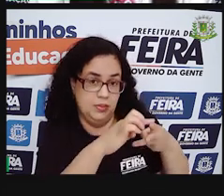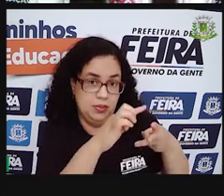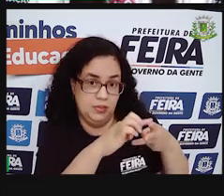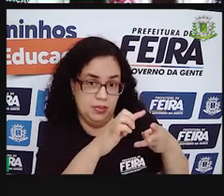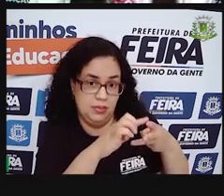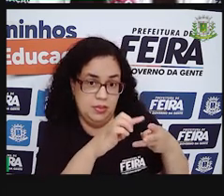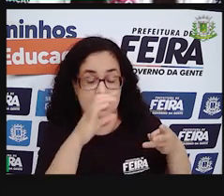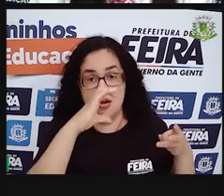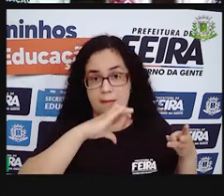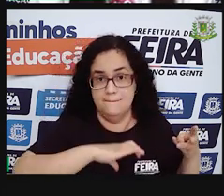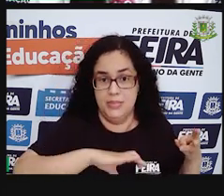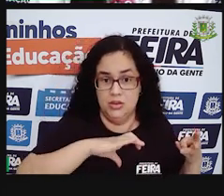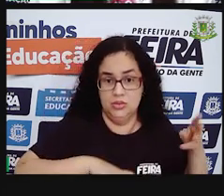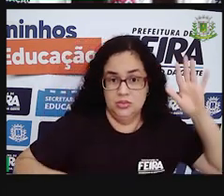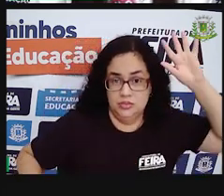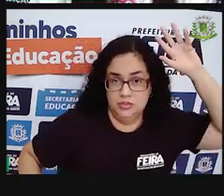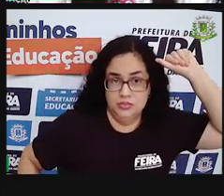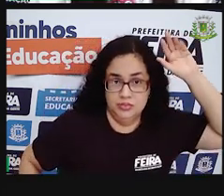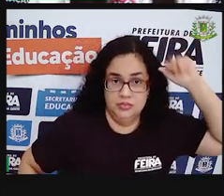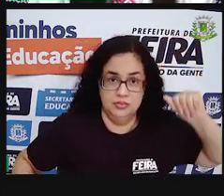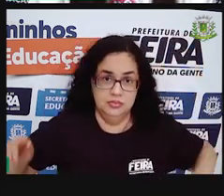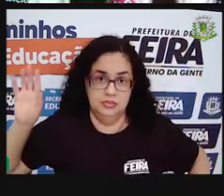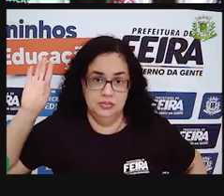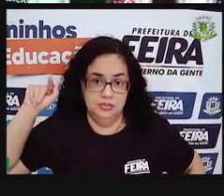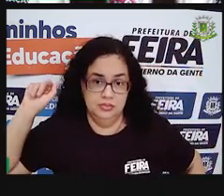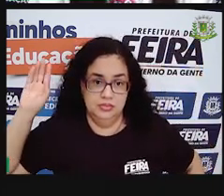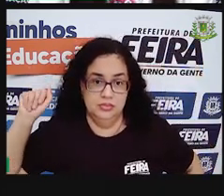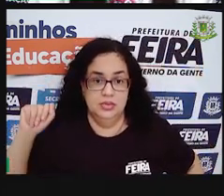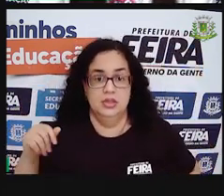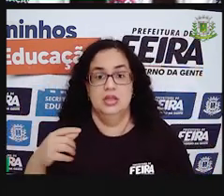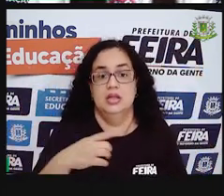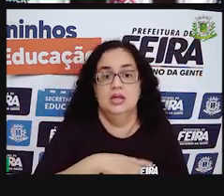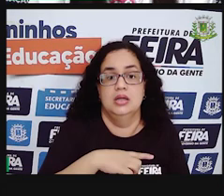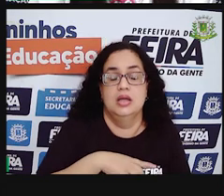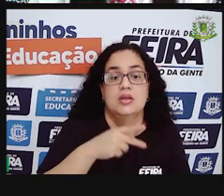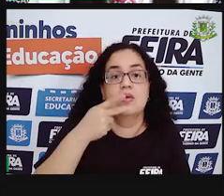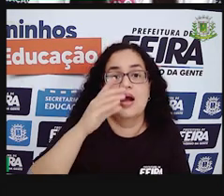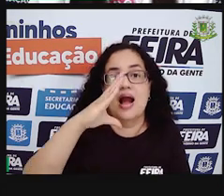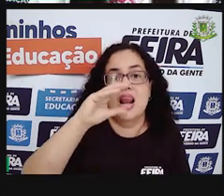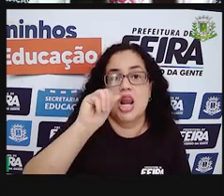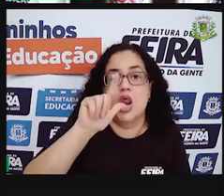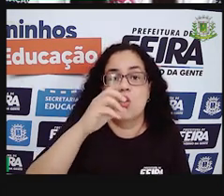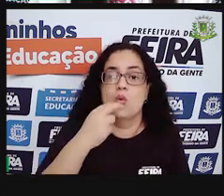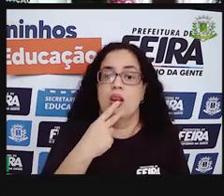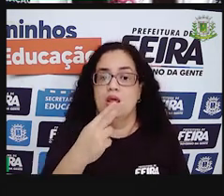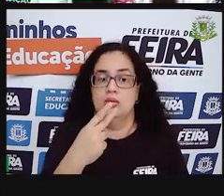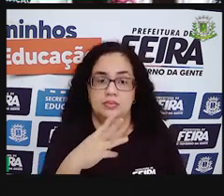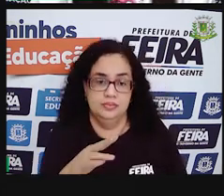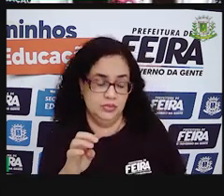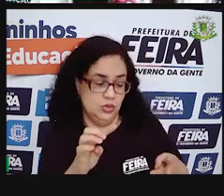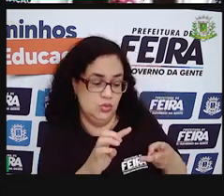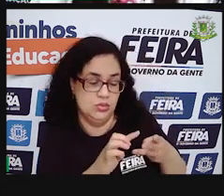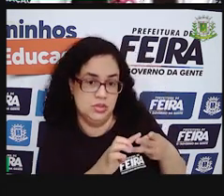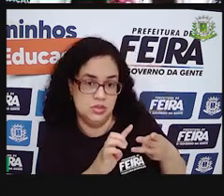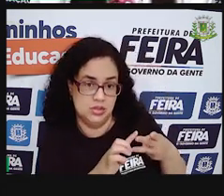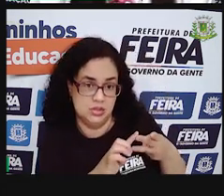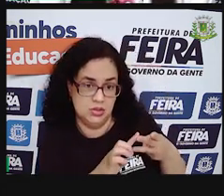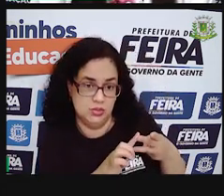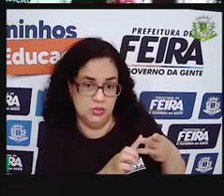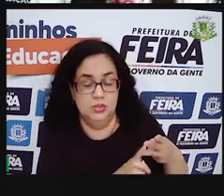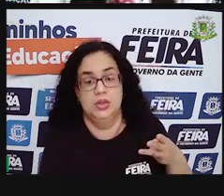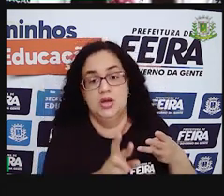é oriundo de Portugal e Espanha, e que mantém o dialeto caló.